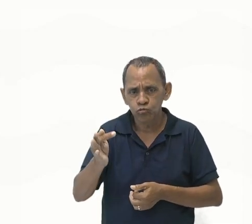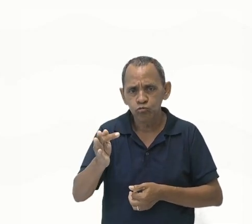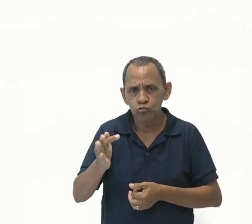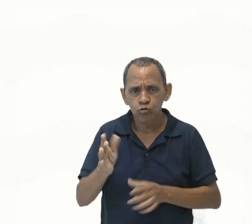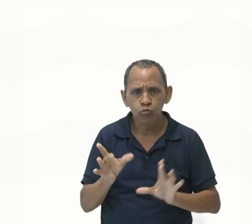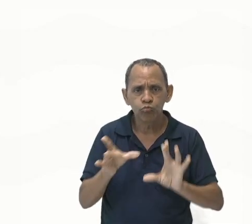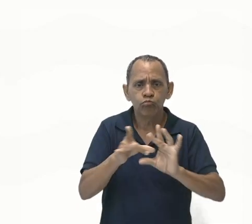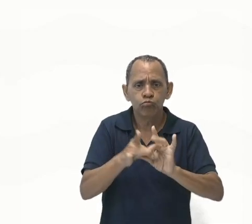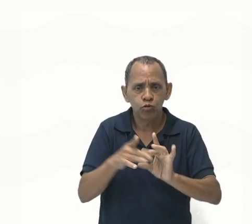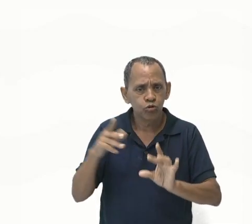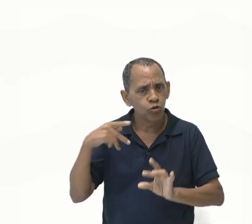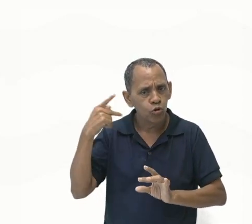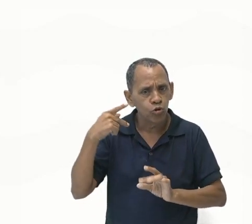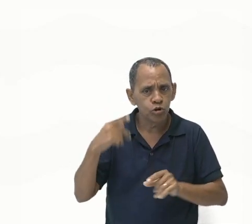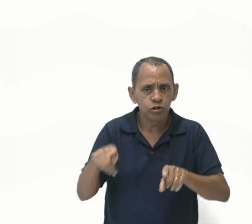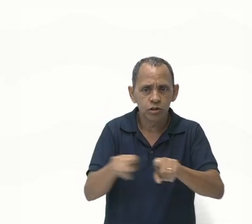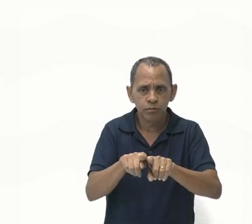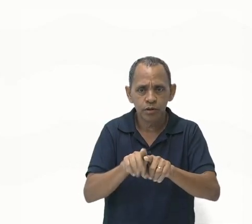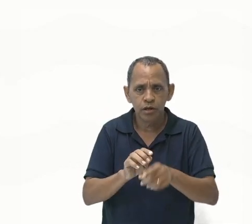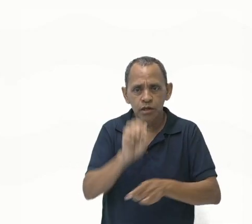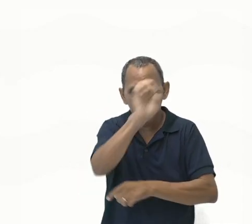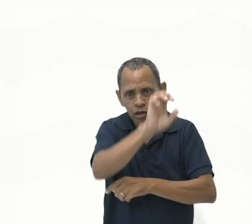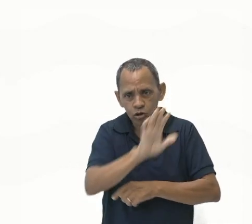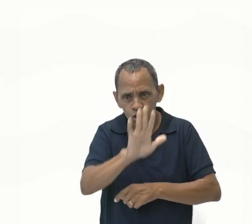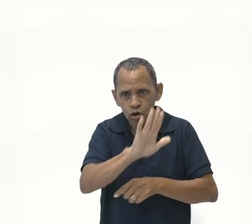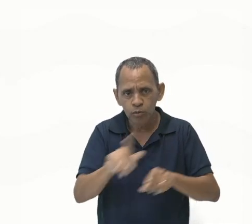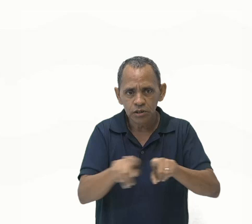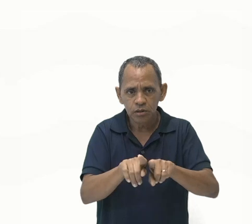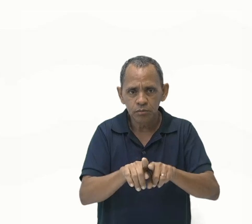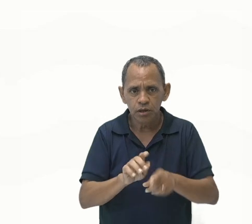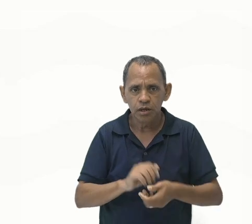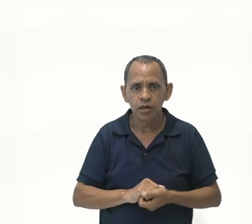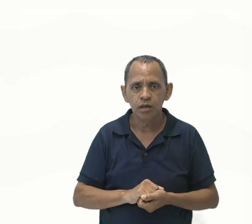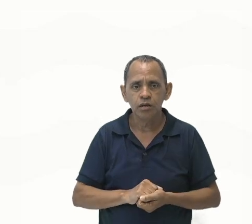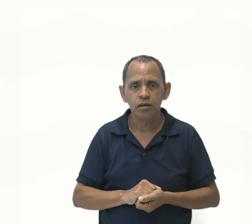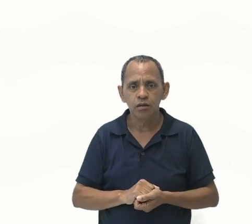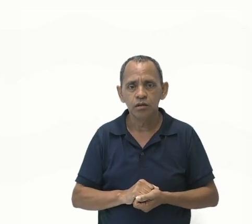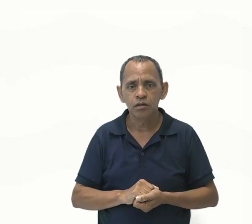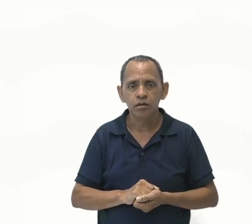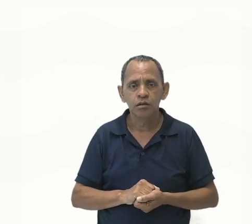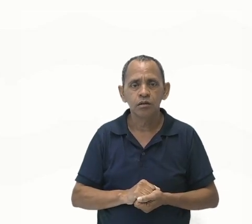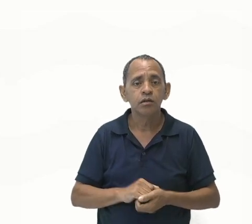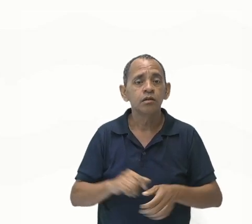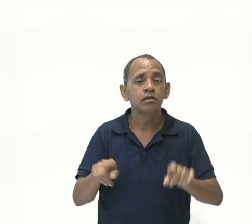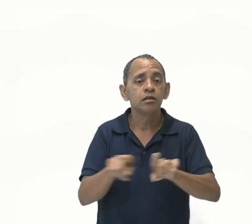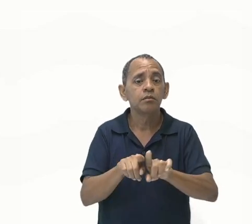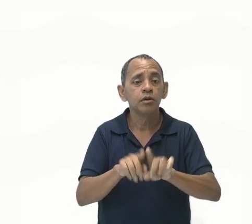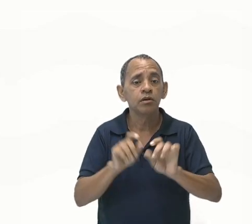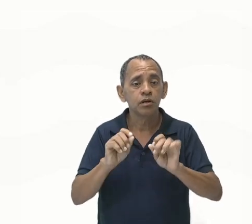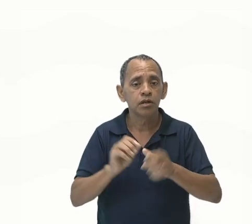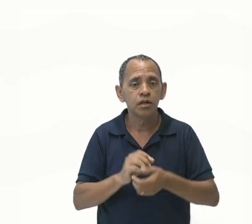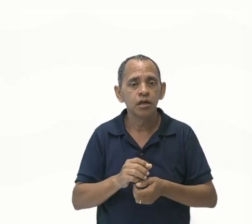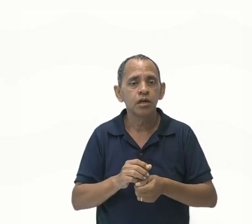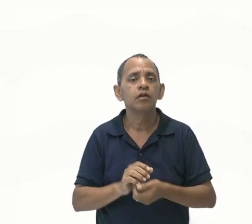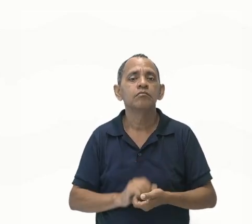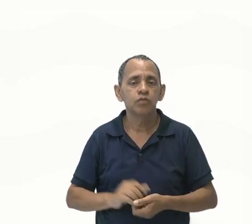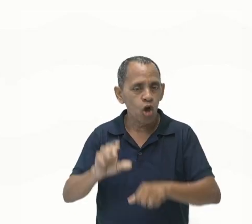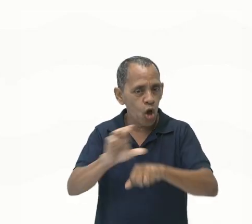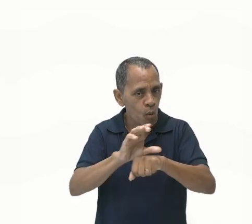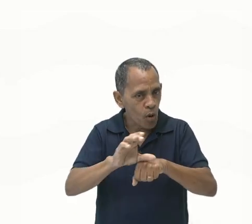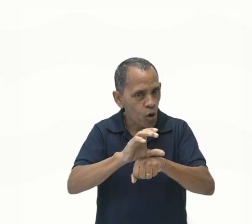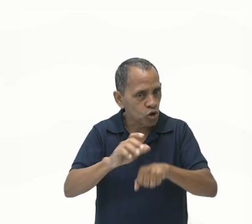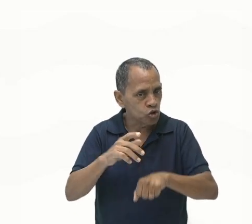fundamentos da futura integração política da Europa de uma forma geral, sempre pensando ali na segurança política exterior, como também